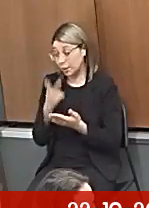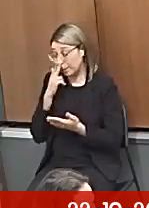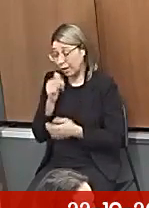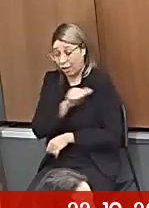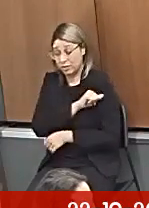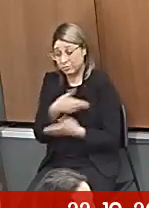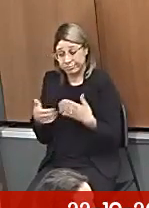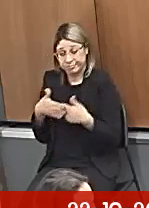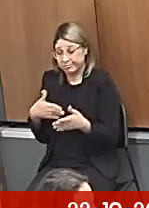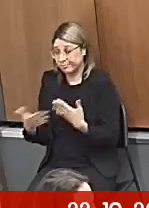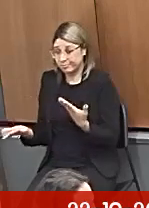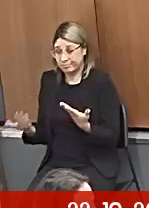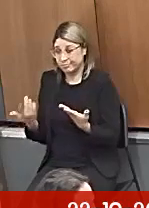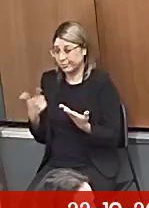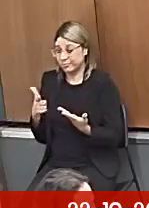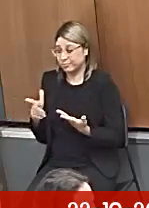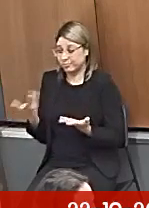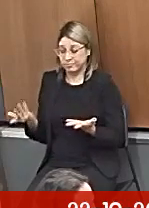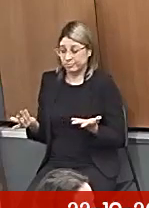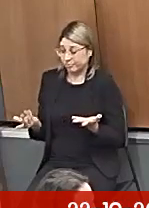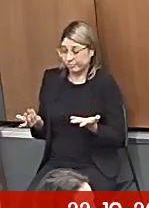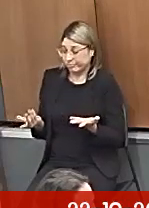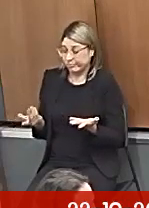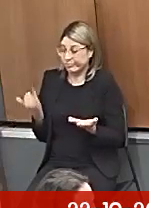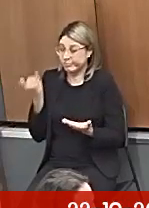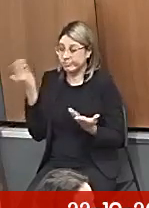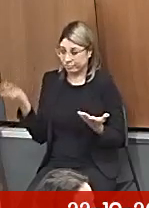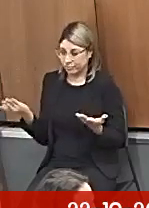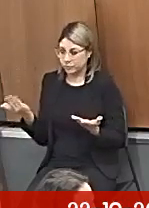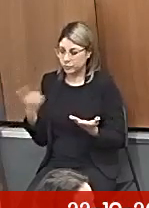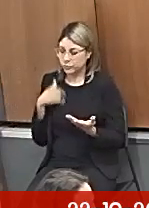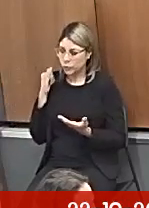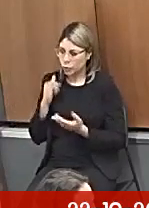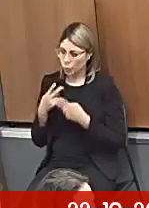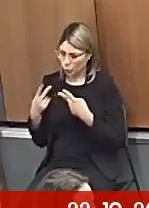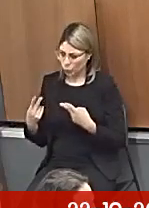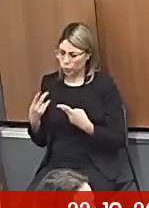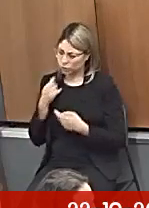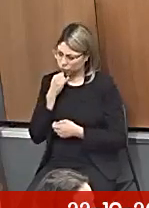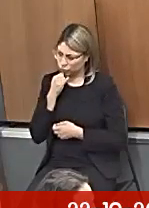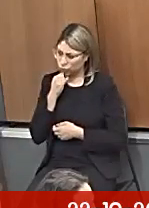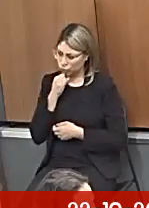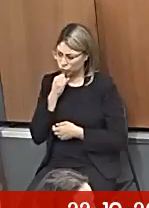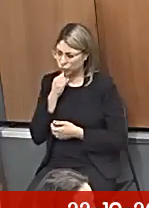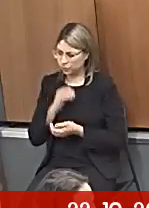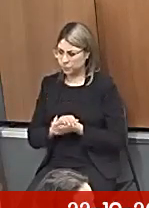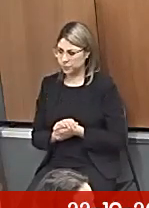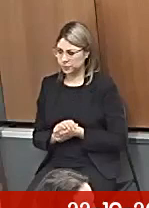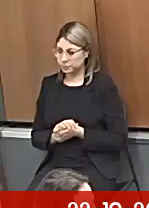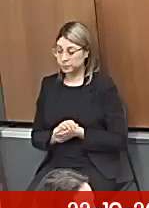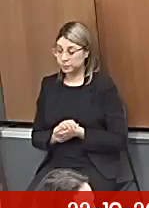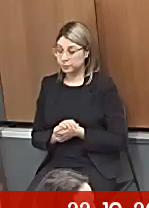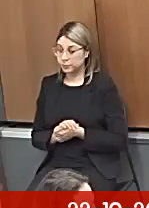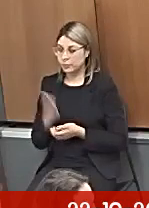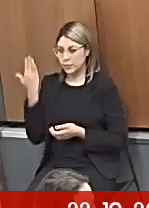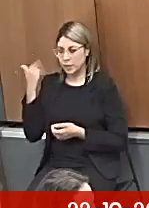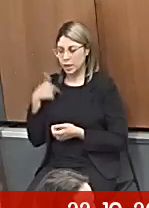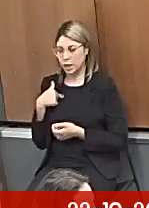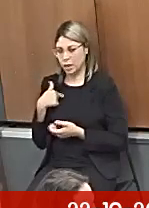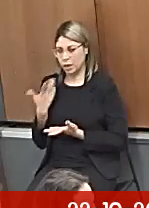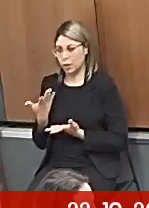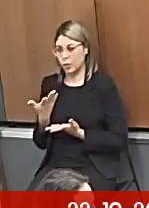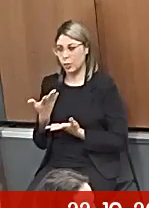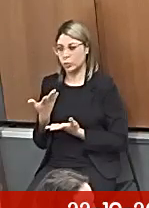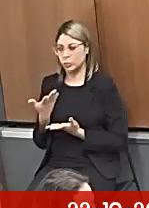qualquer. Eu entrei, eu vou contar uma coisa aqui muito triste. Eu estava numa